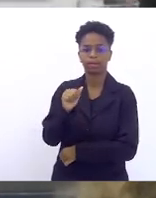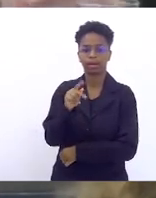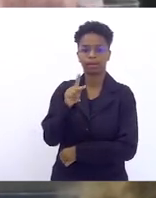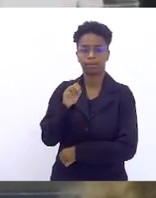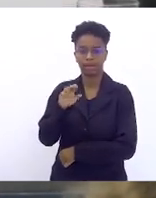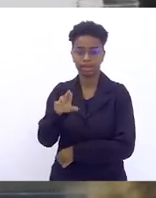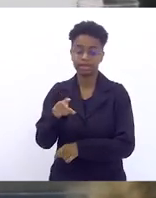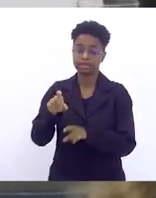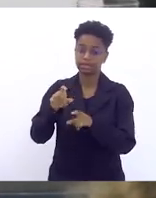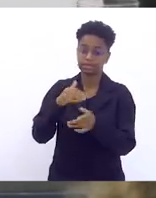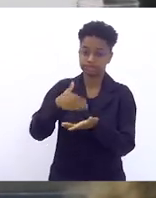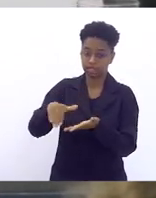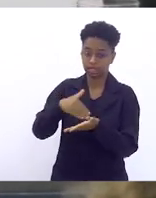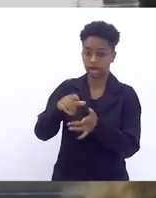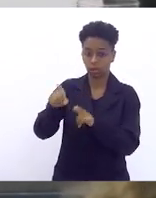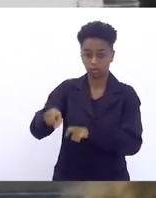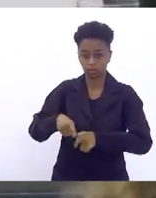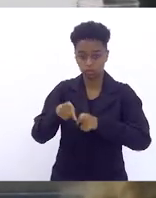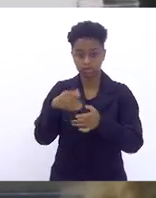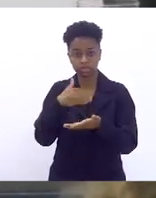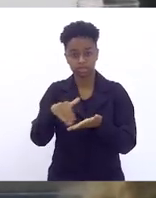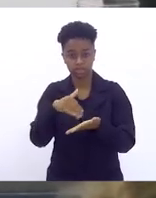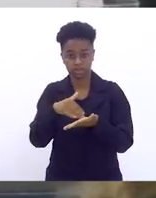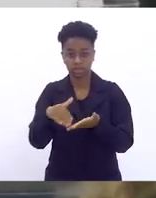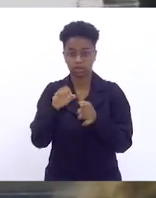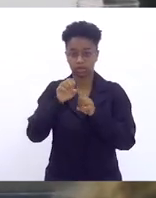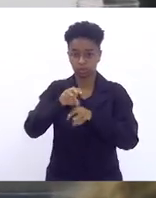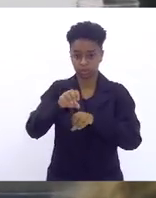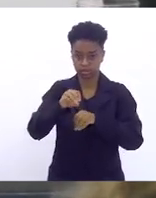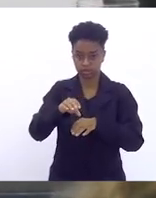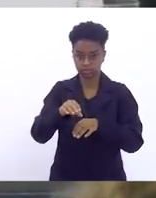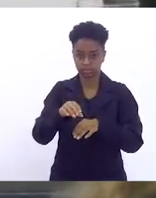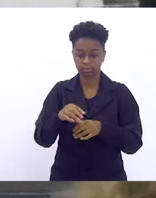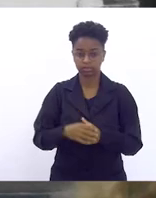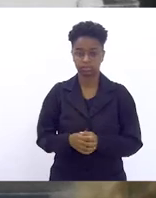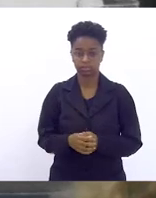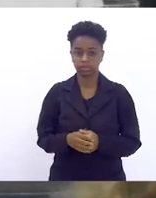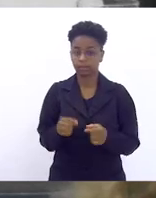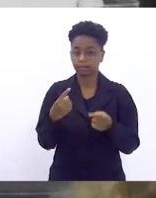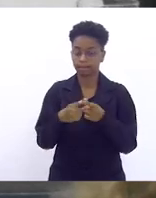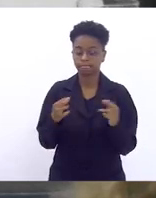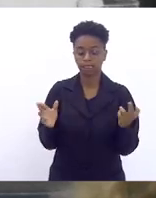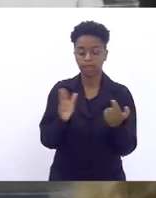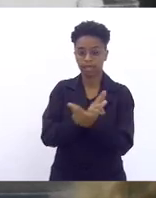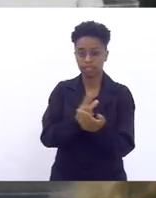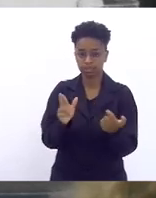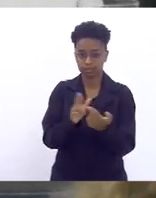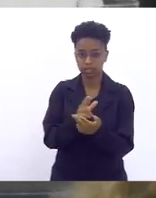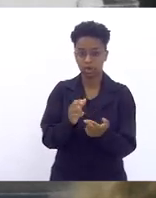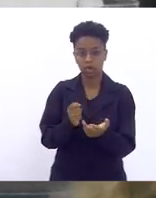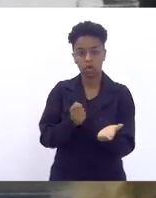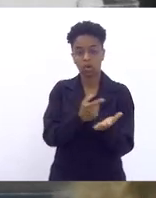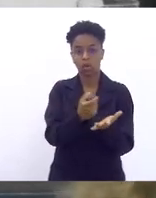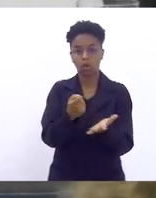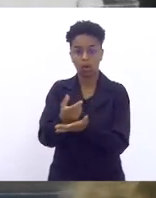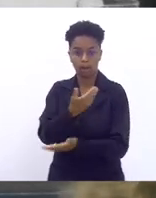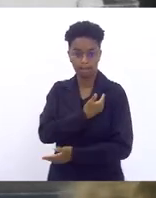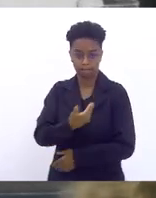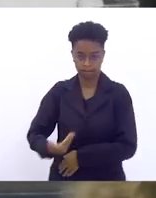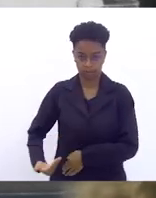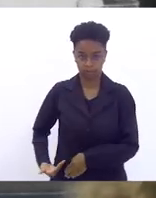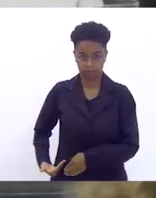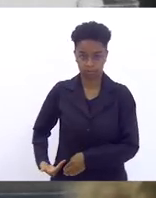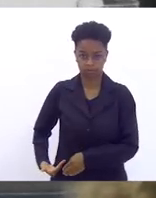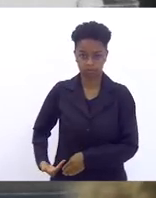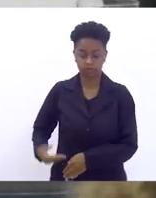com a Secretaria de Educação Por que que tá na Seplag porque se relaciona as compras públicas que estão na